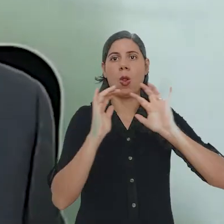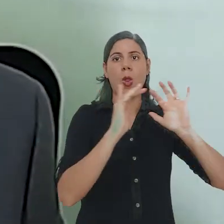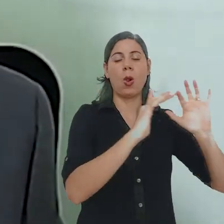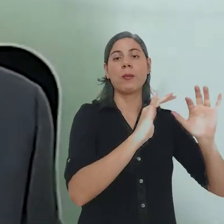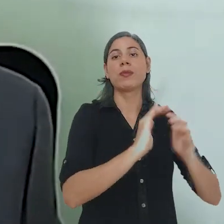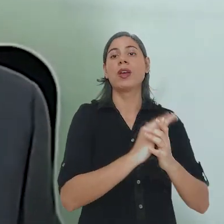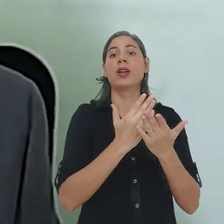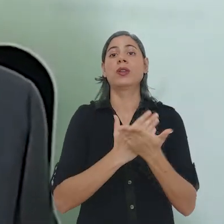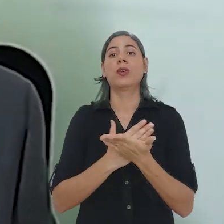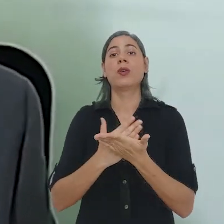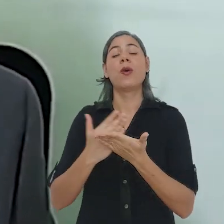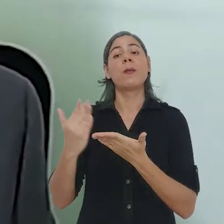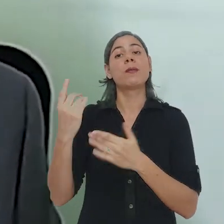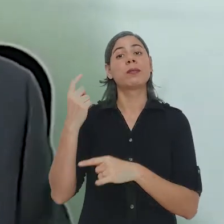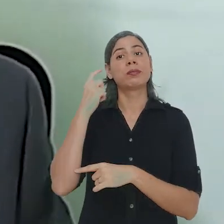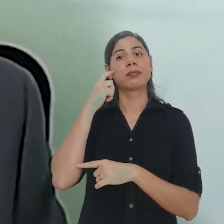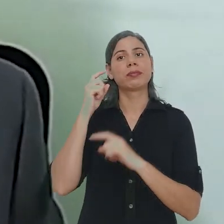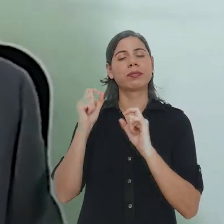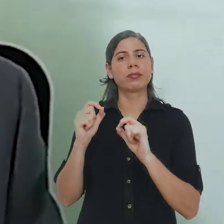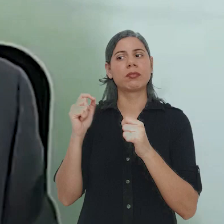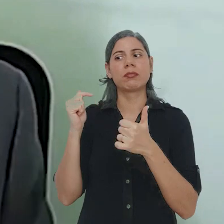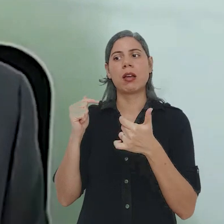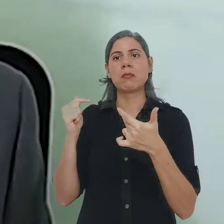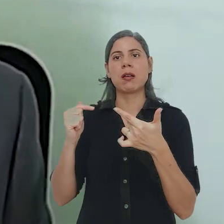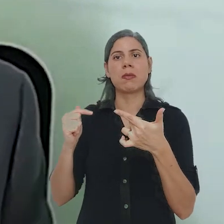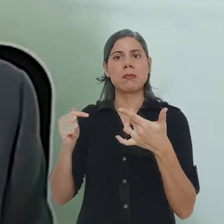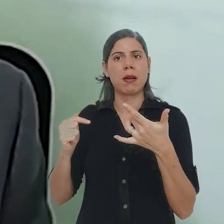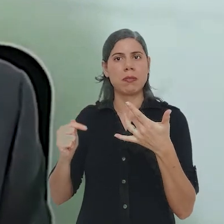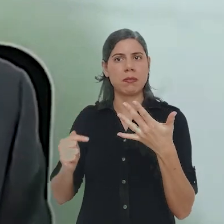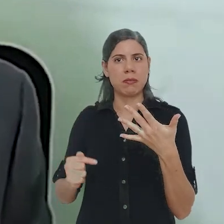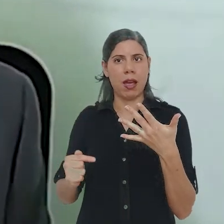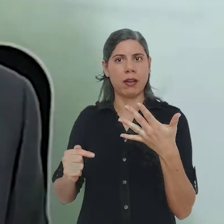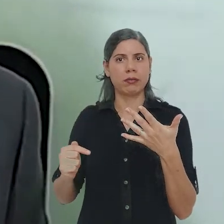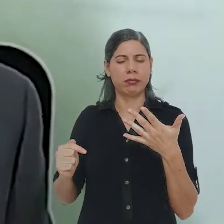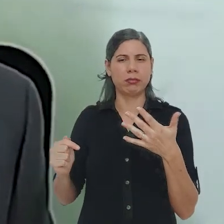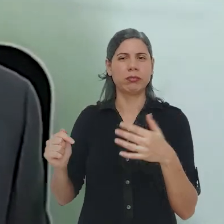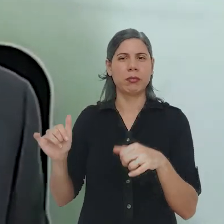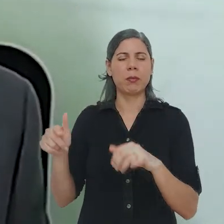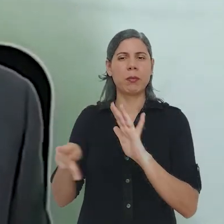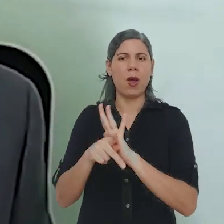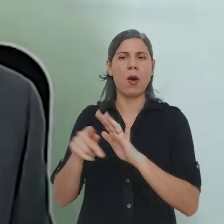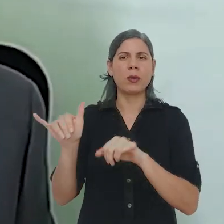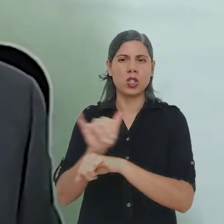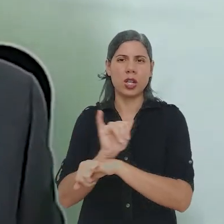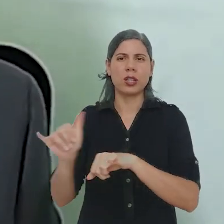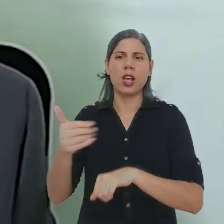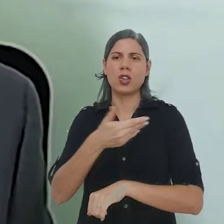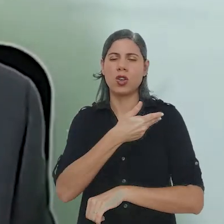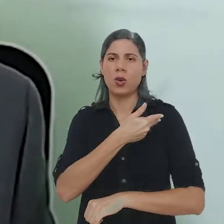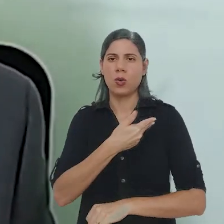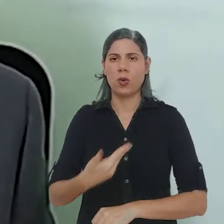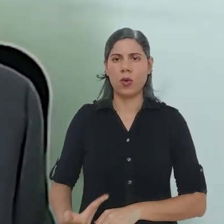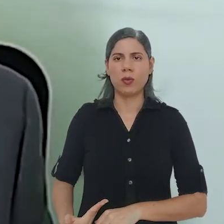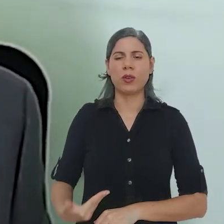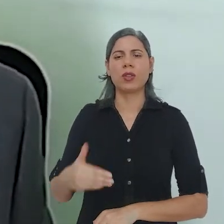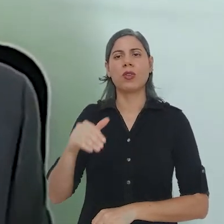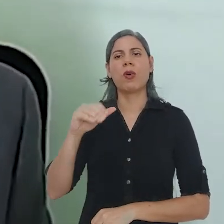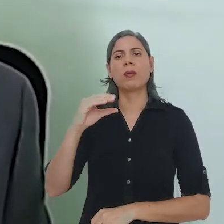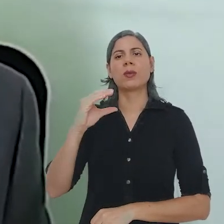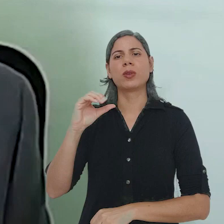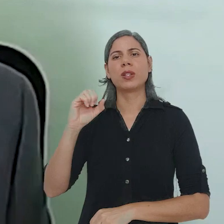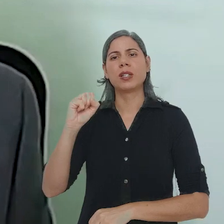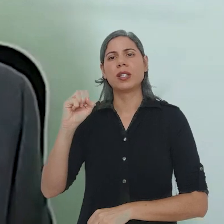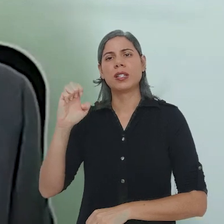eles fizeram? Eles começaram a criar uma série de mecanismos governamentais, como a SEMTA, que é o Serviço